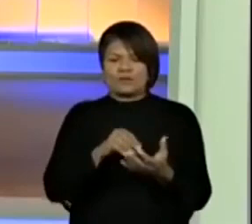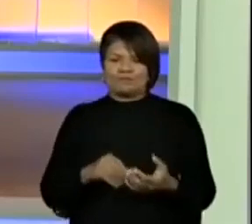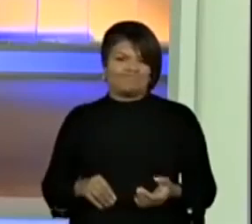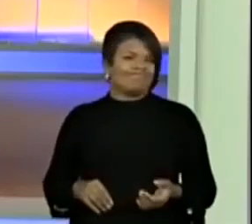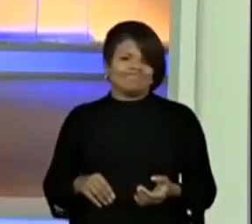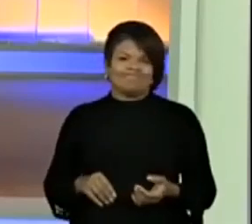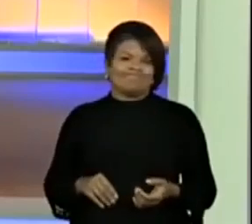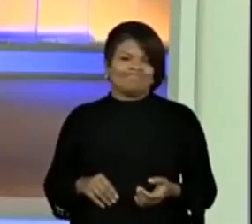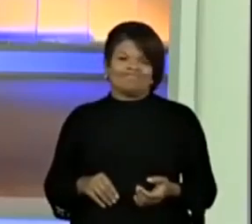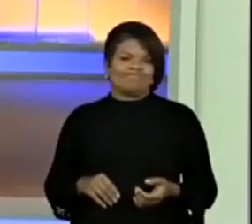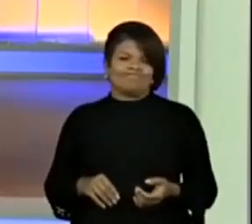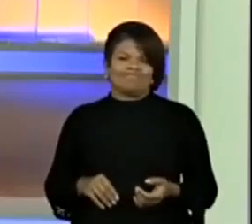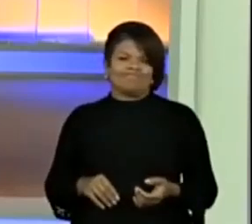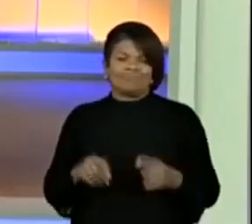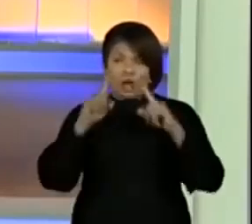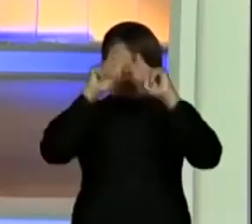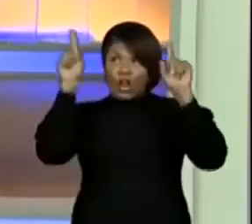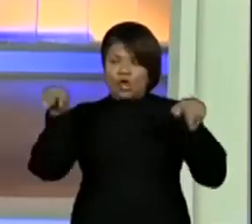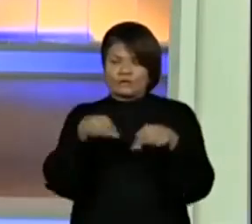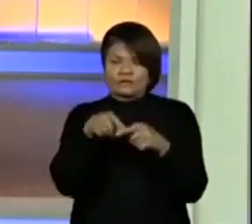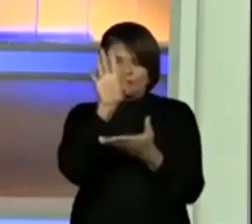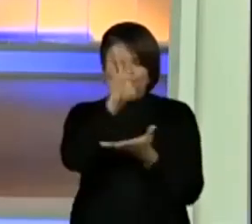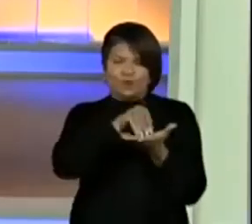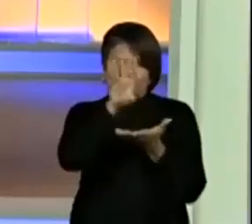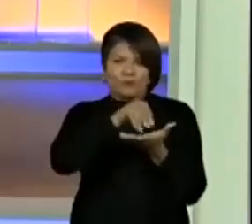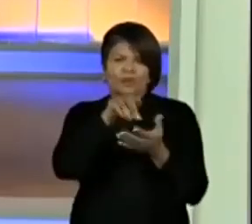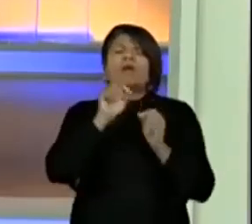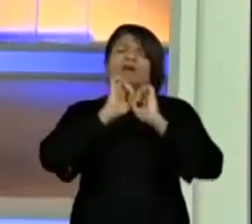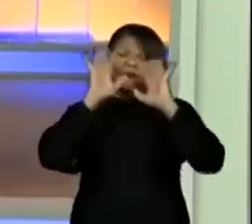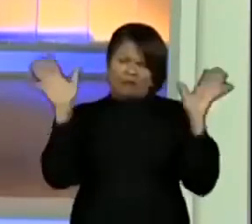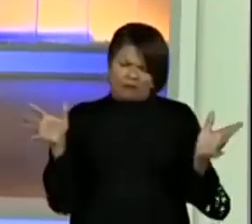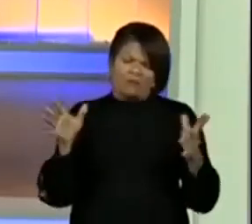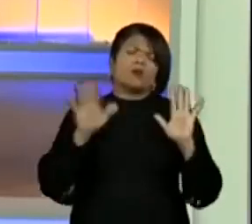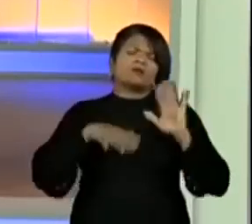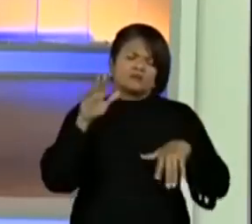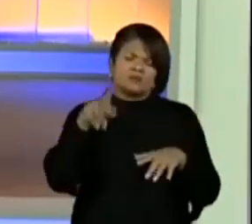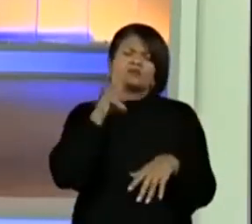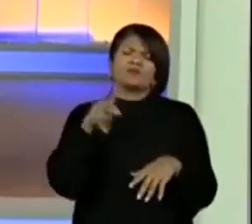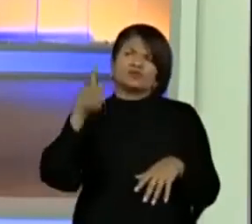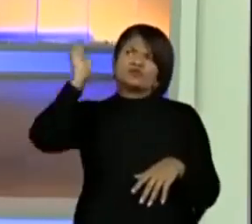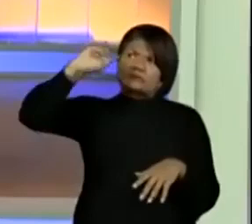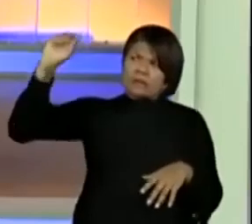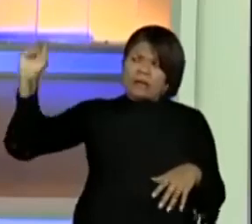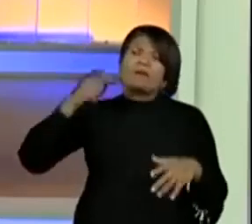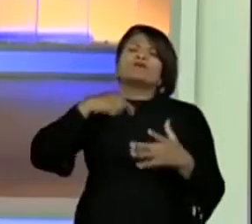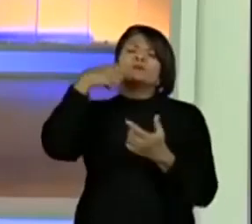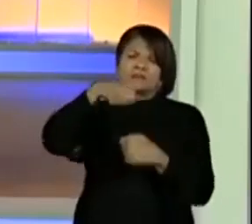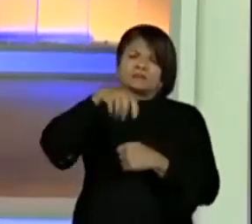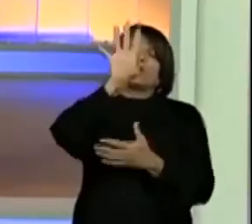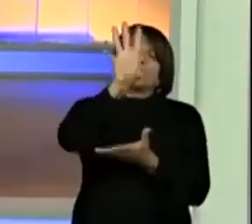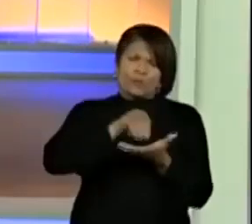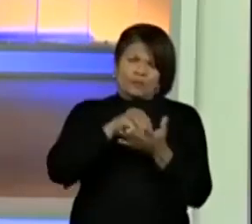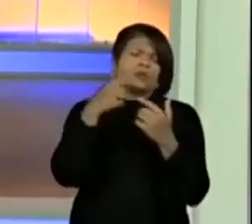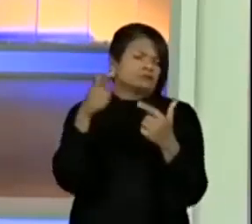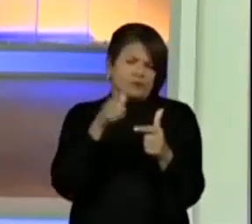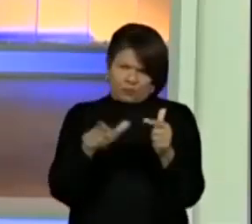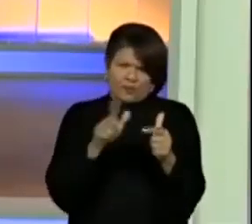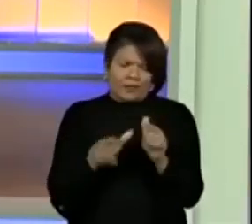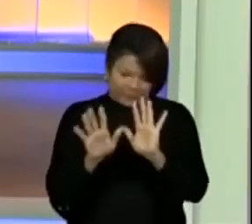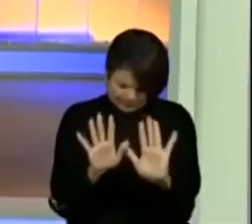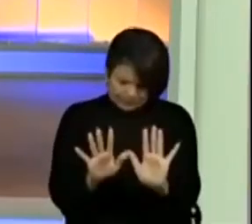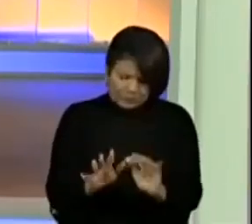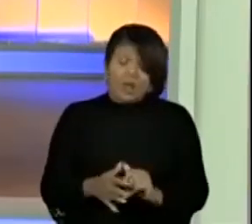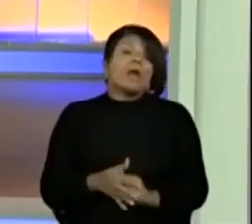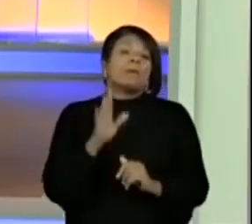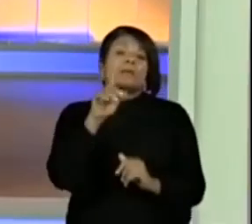função. É claro que a gente muitas vezes precisa, o professor coloca na lousa, a gente copia, sem problemas, não é sobre isso que eu estou